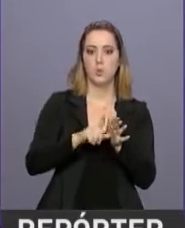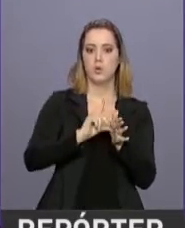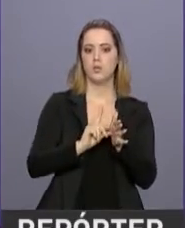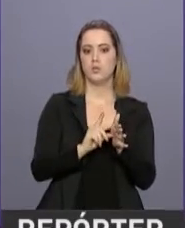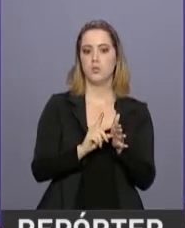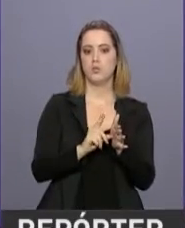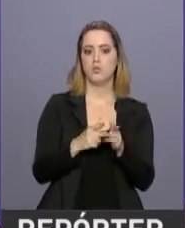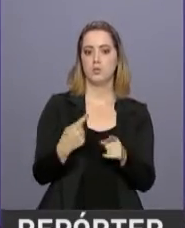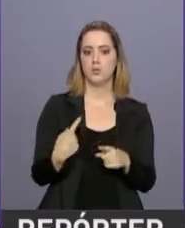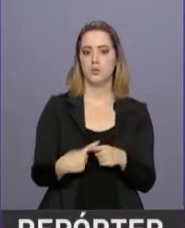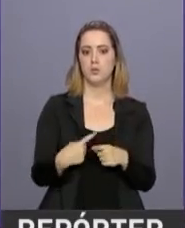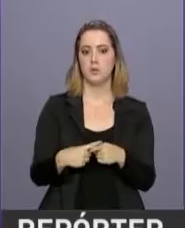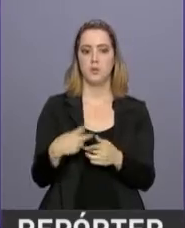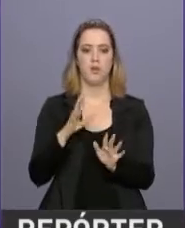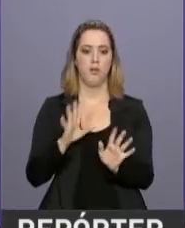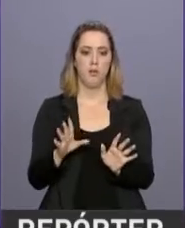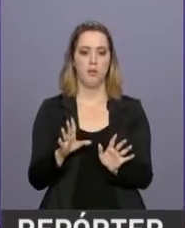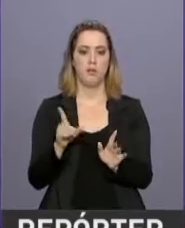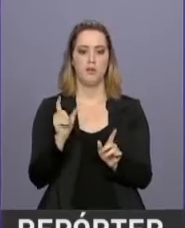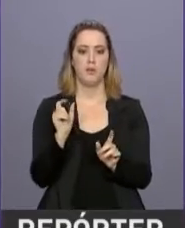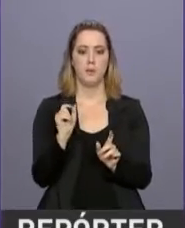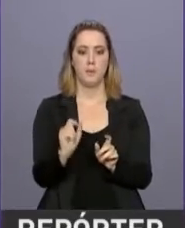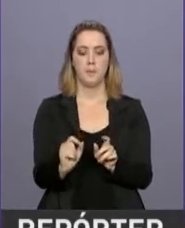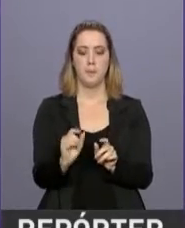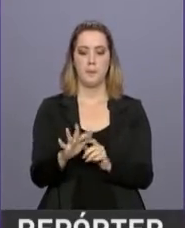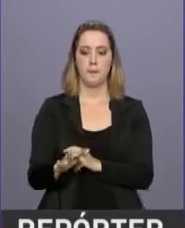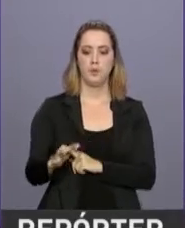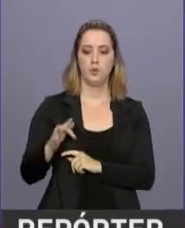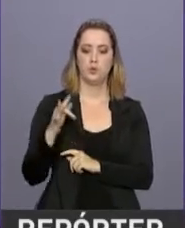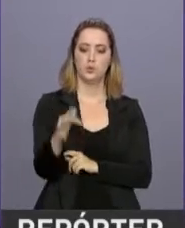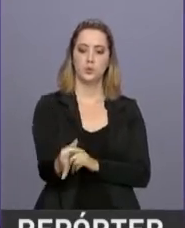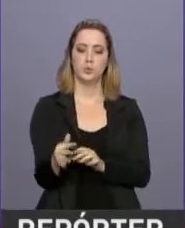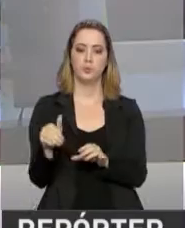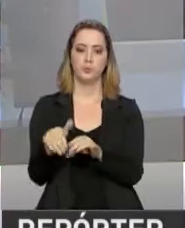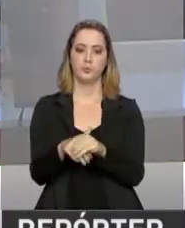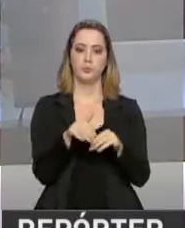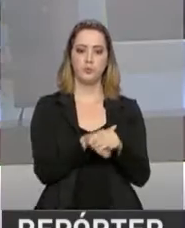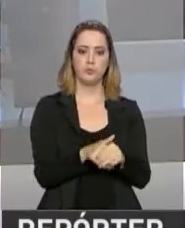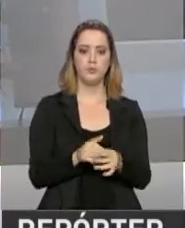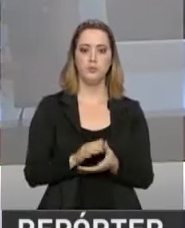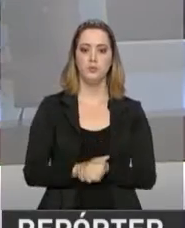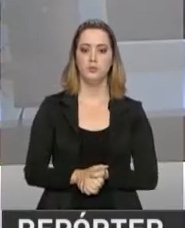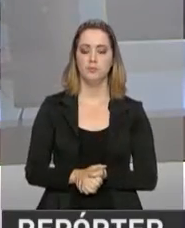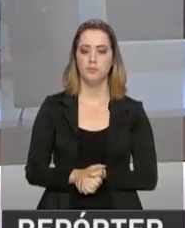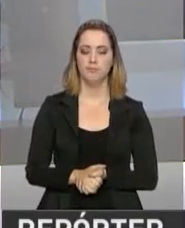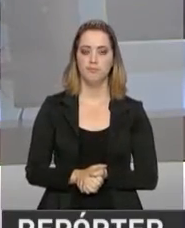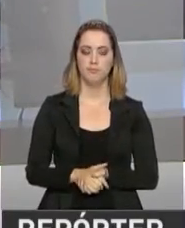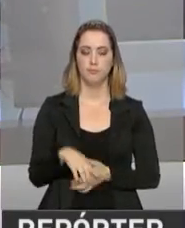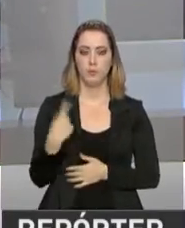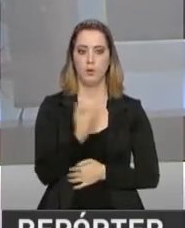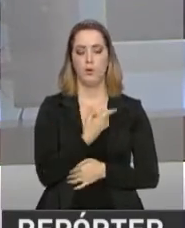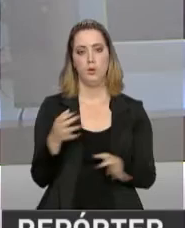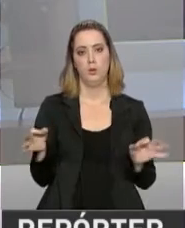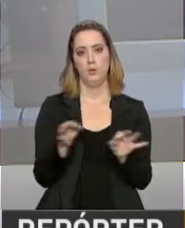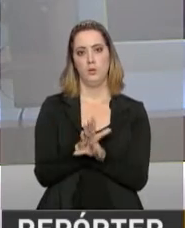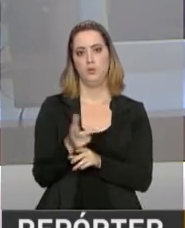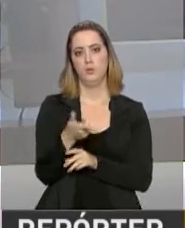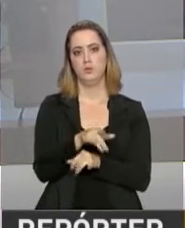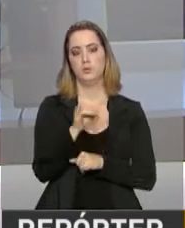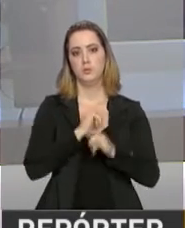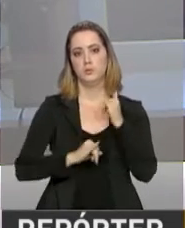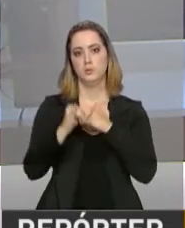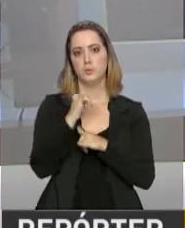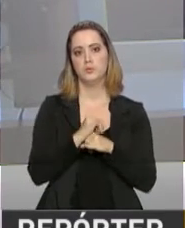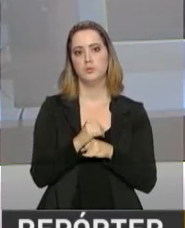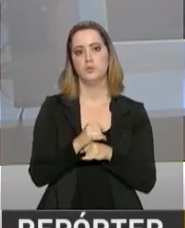para, naturalmente, postergar essa agonia. Nós ficamos por aqui, voltamos a qualquer momento com